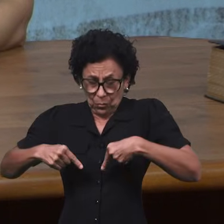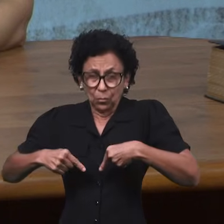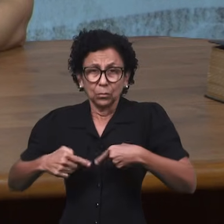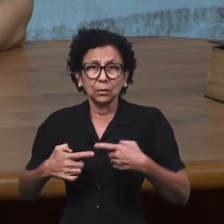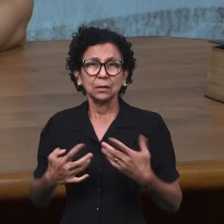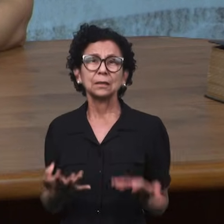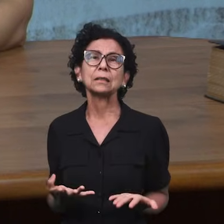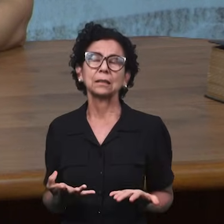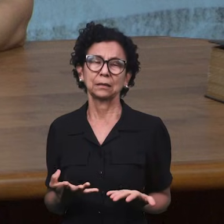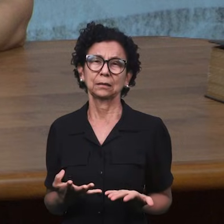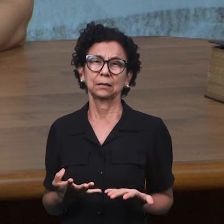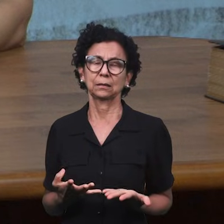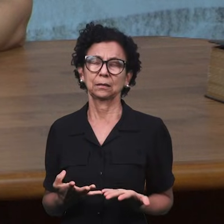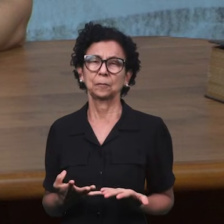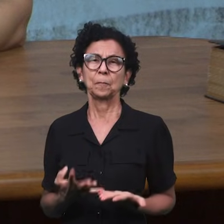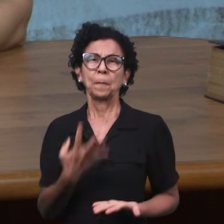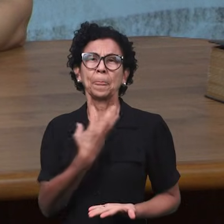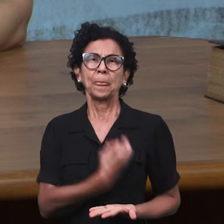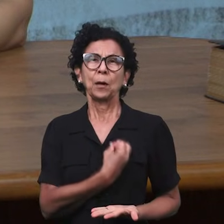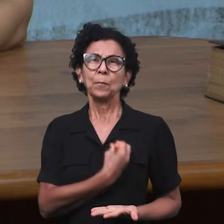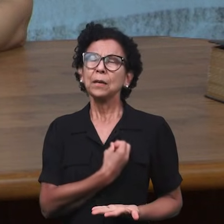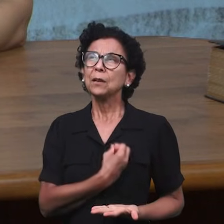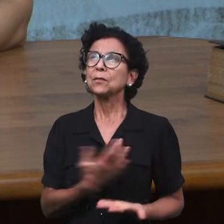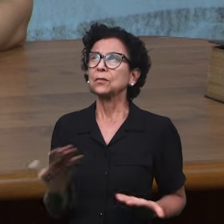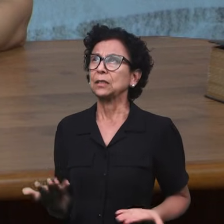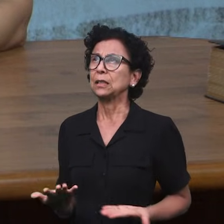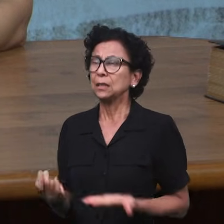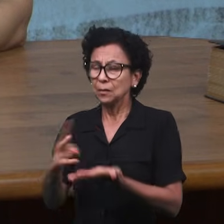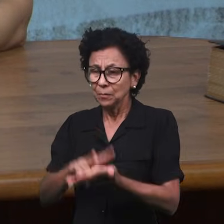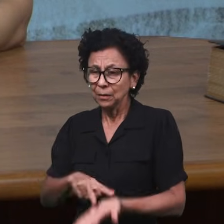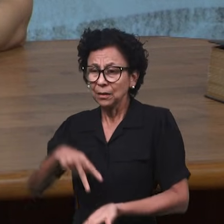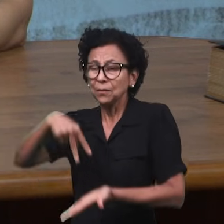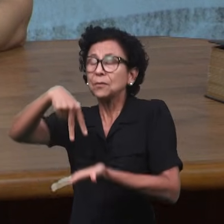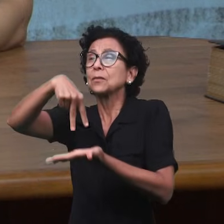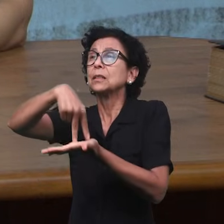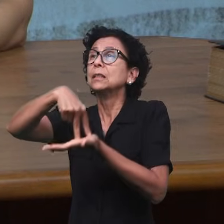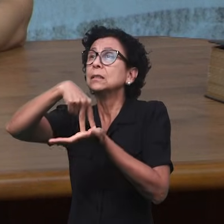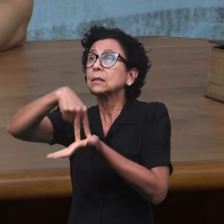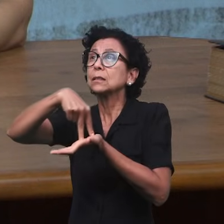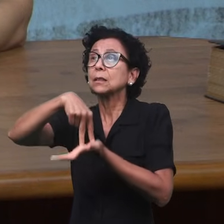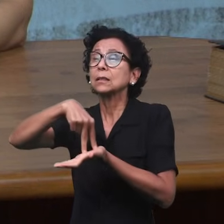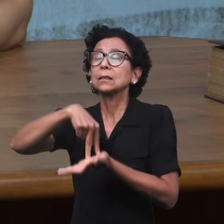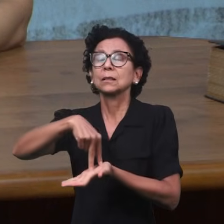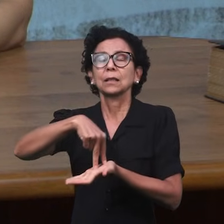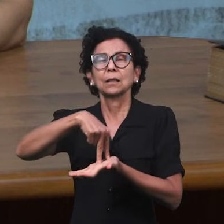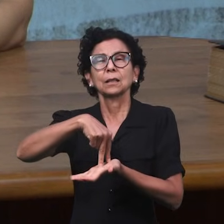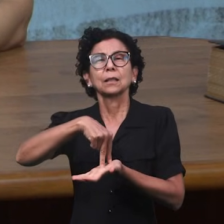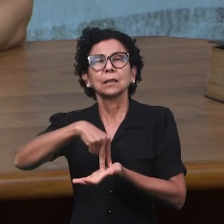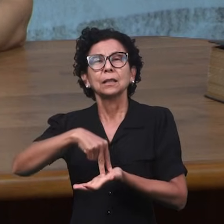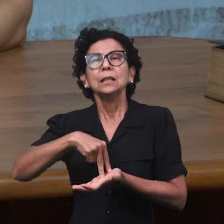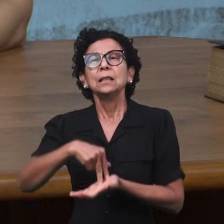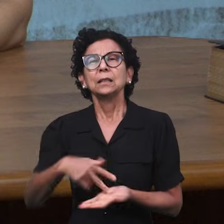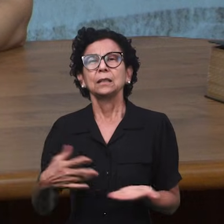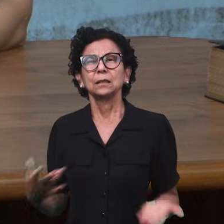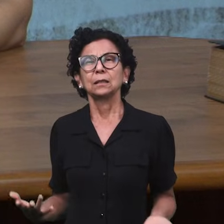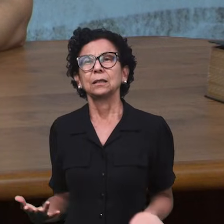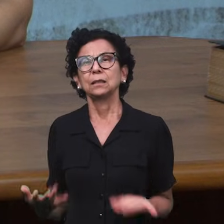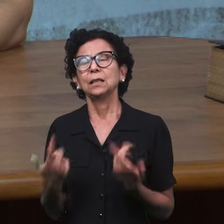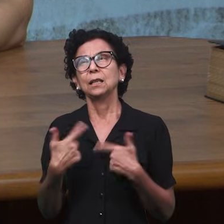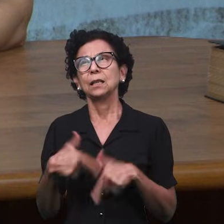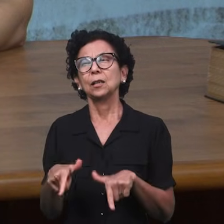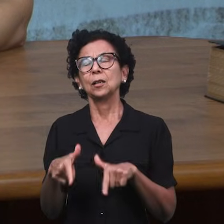Levantas-me sobre o vento, faz-me cavalgar sobre ele e derreteste-me o